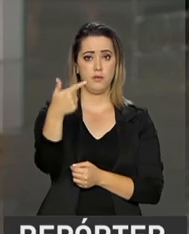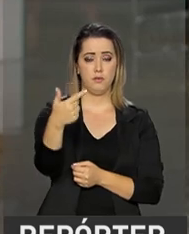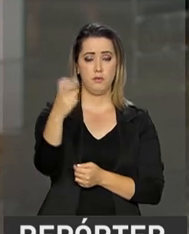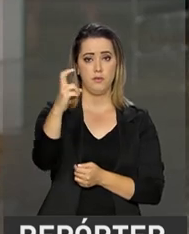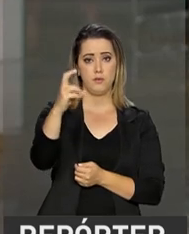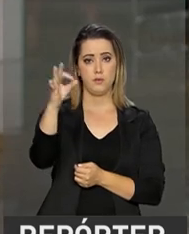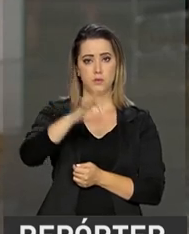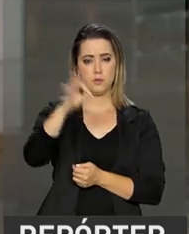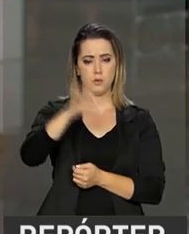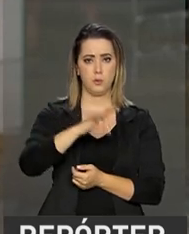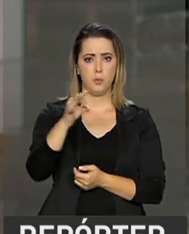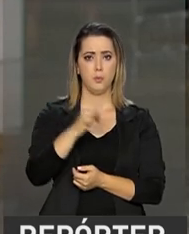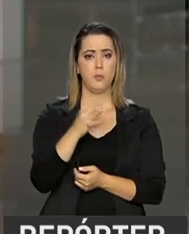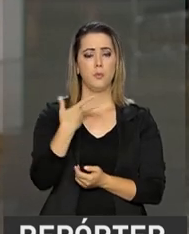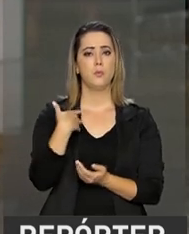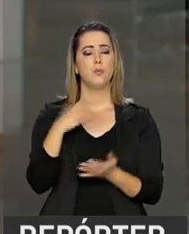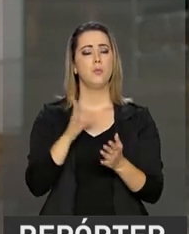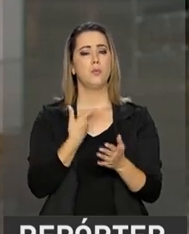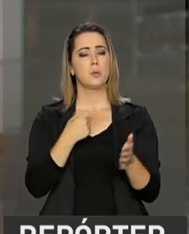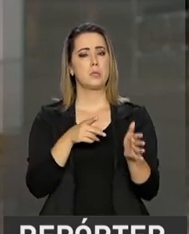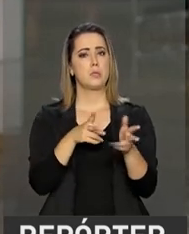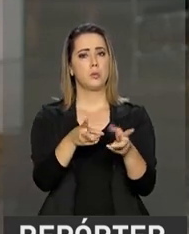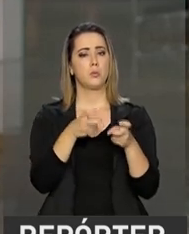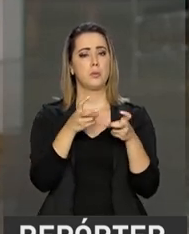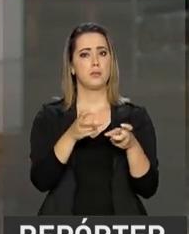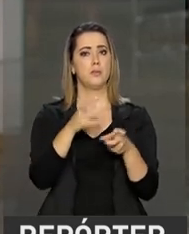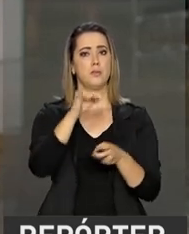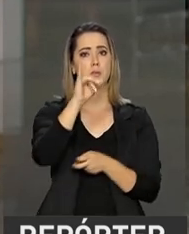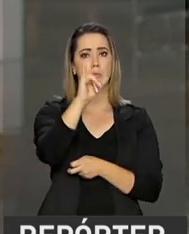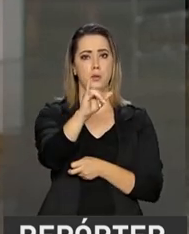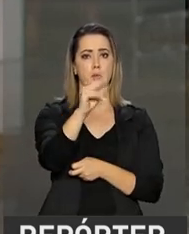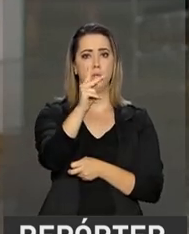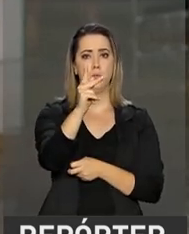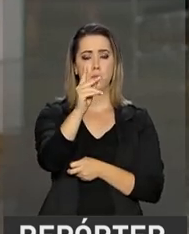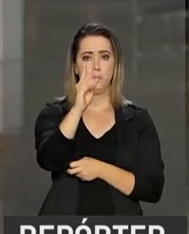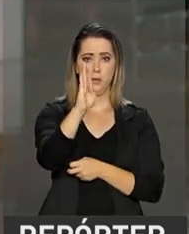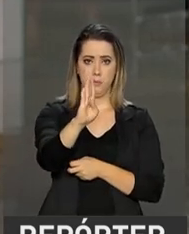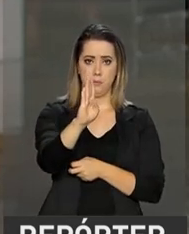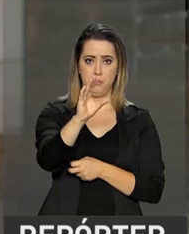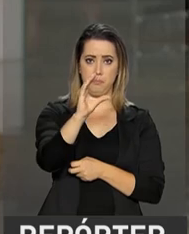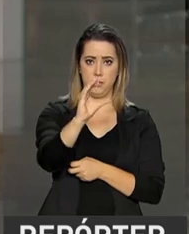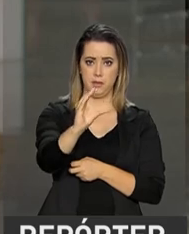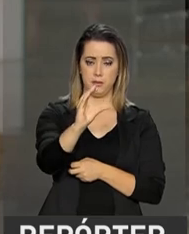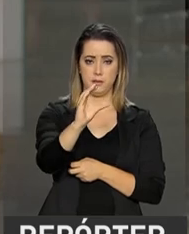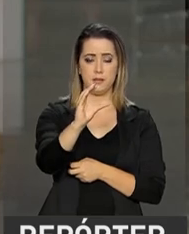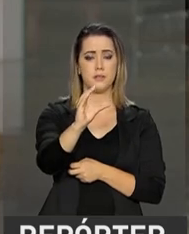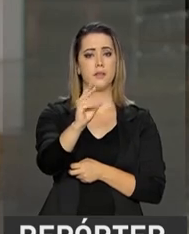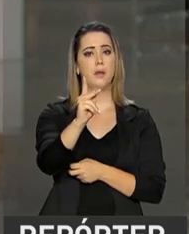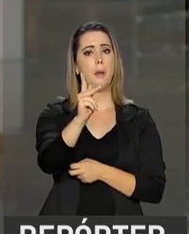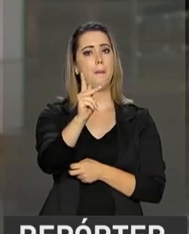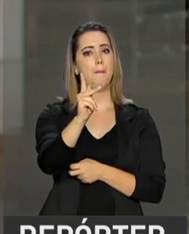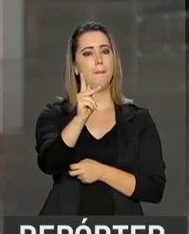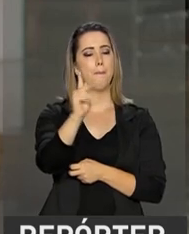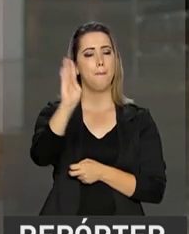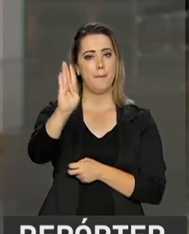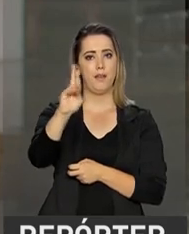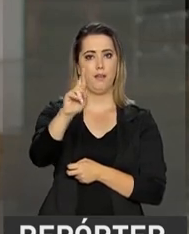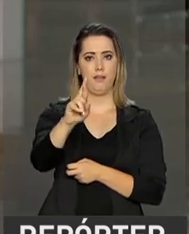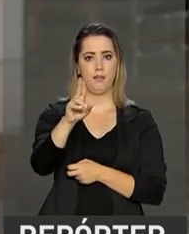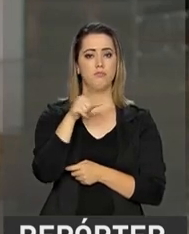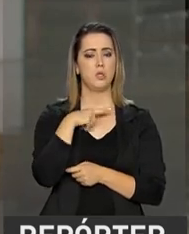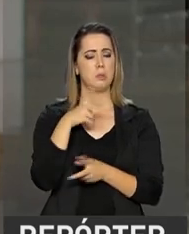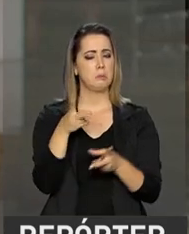cento medido pelo ibc br que é um indicador utilizado pelo banco central que serve um termômetro